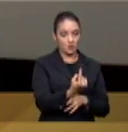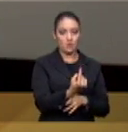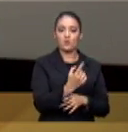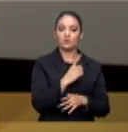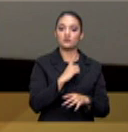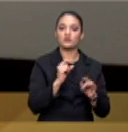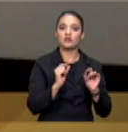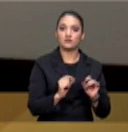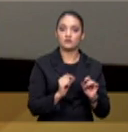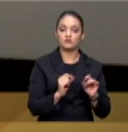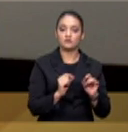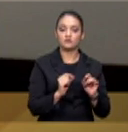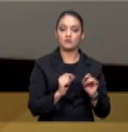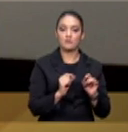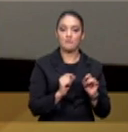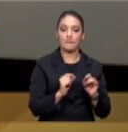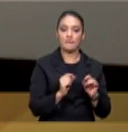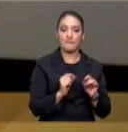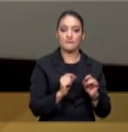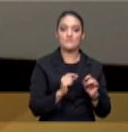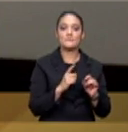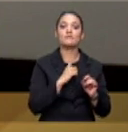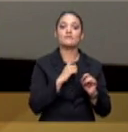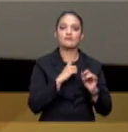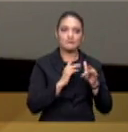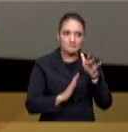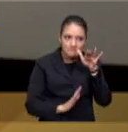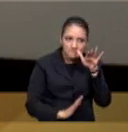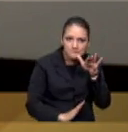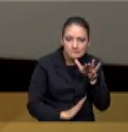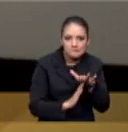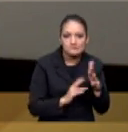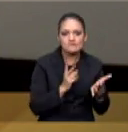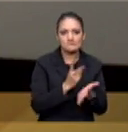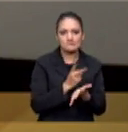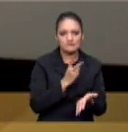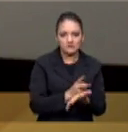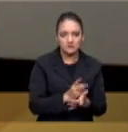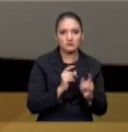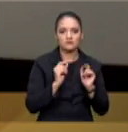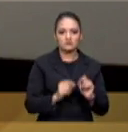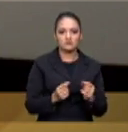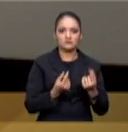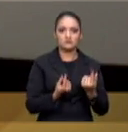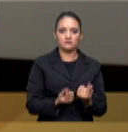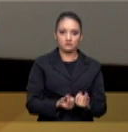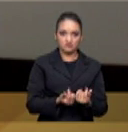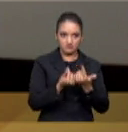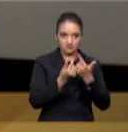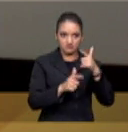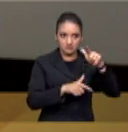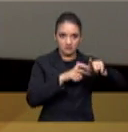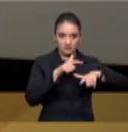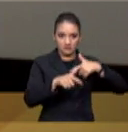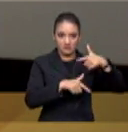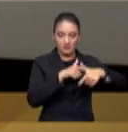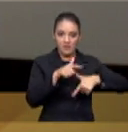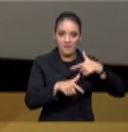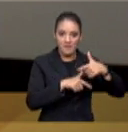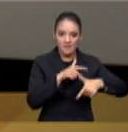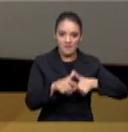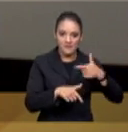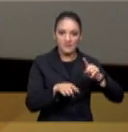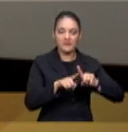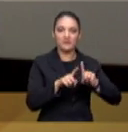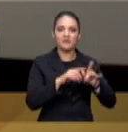ele restringia, tal qual pretende a União, a rendimentos do trabalho e dos